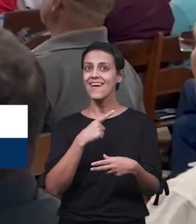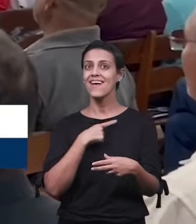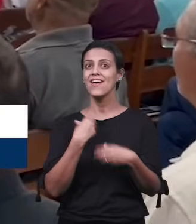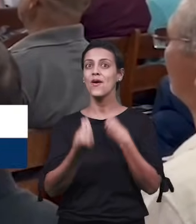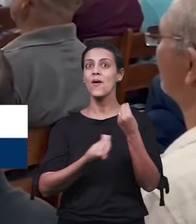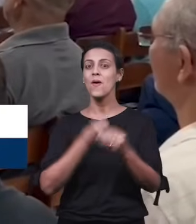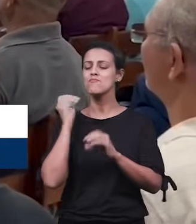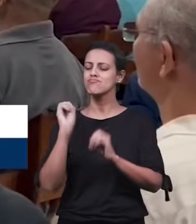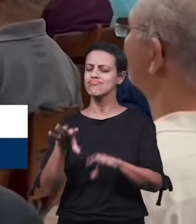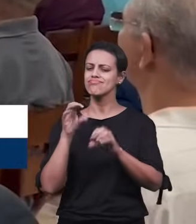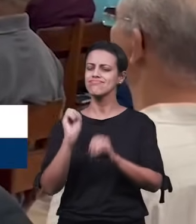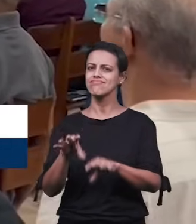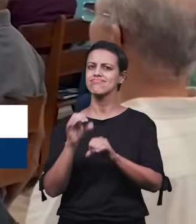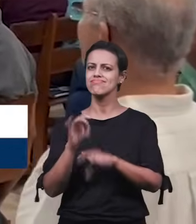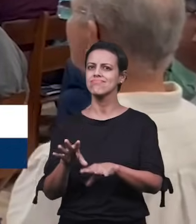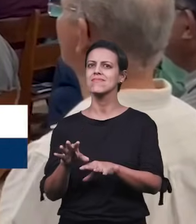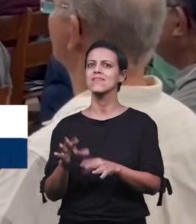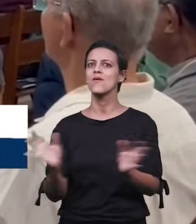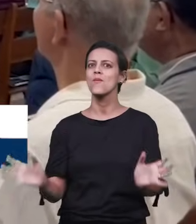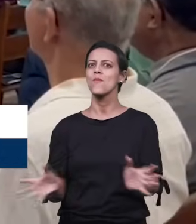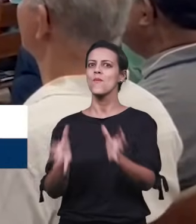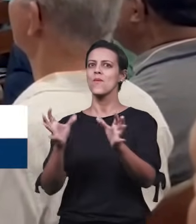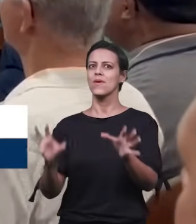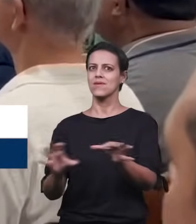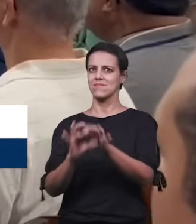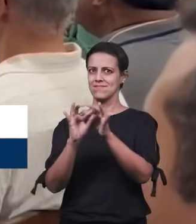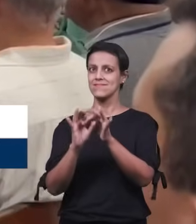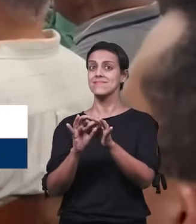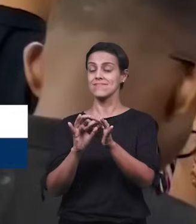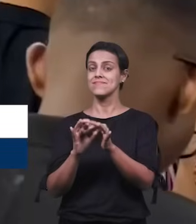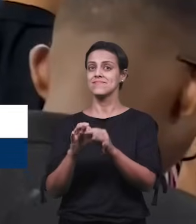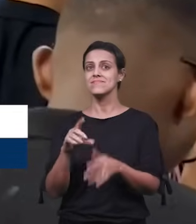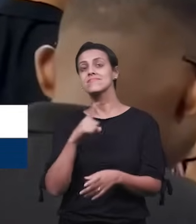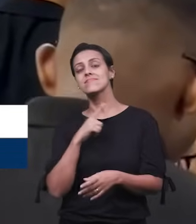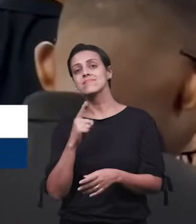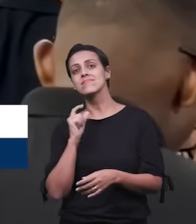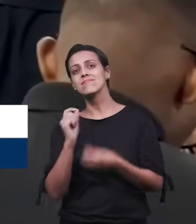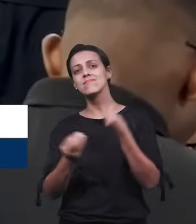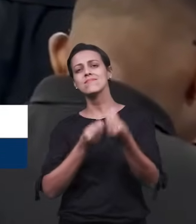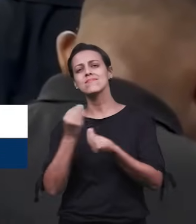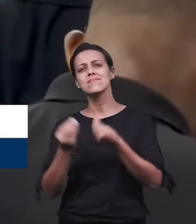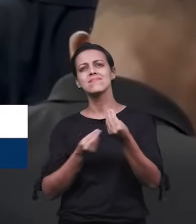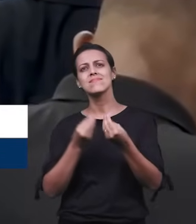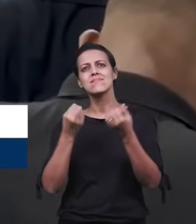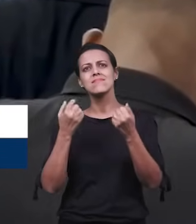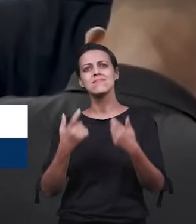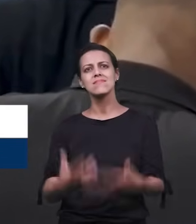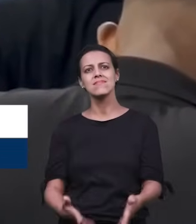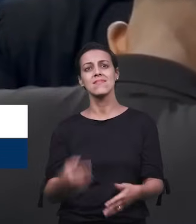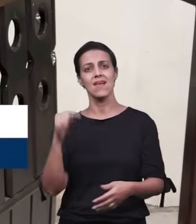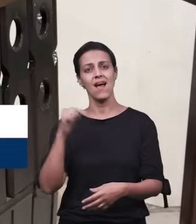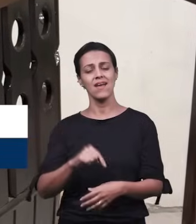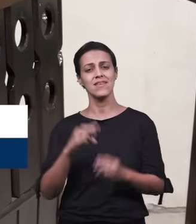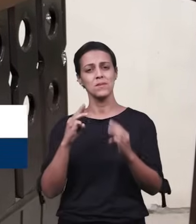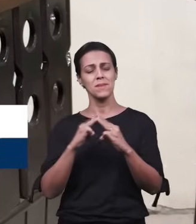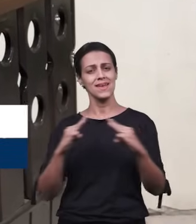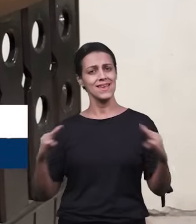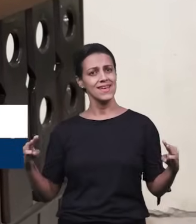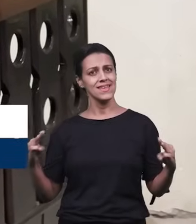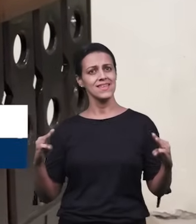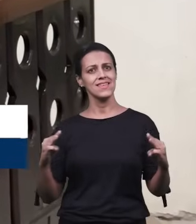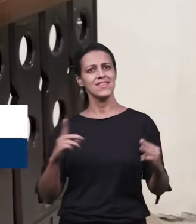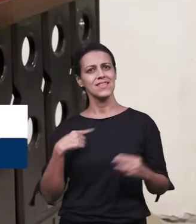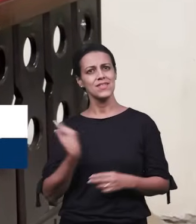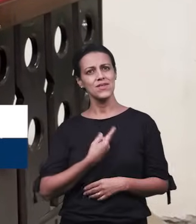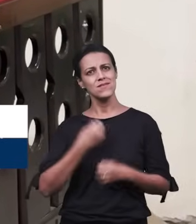foi transmitindo o ensino unificado. O interlocutor do presbitério aqui na região detalha como foi esse momento. Estamos aqui no